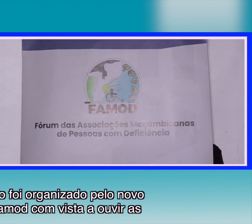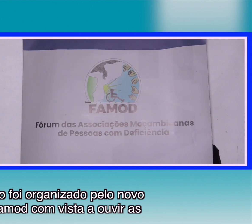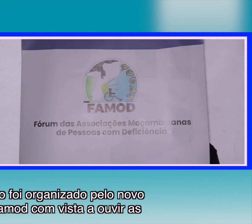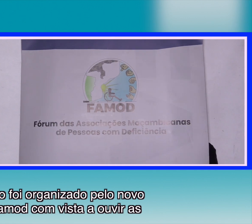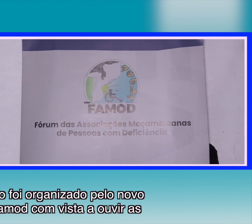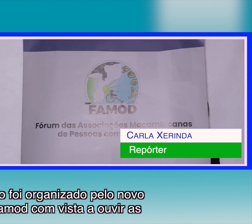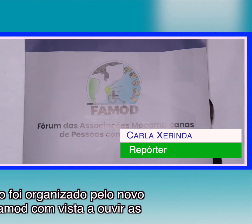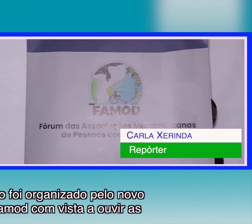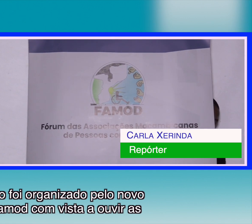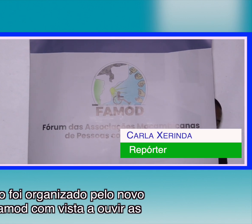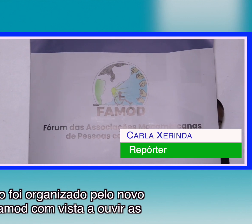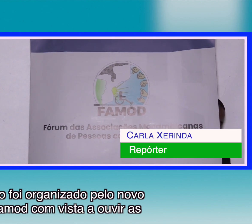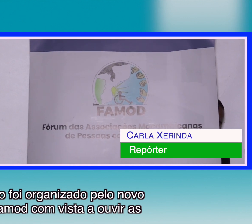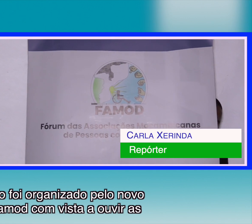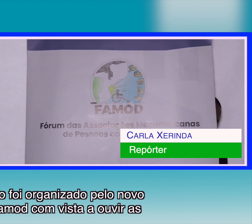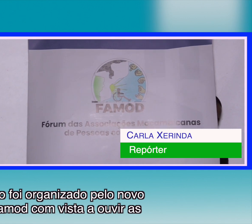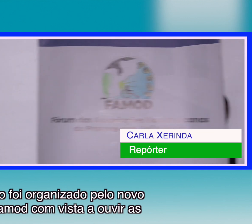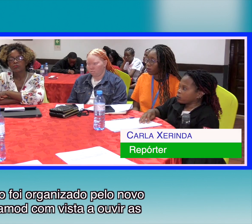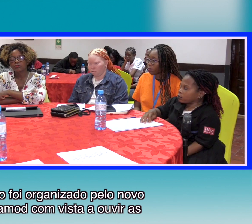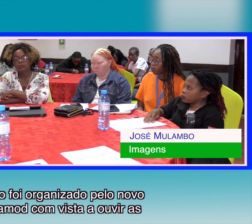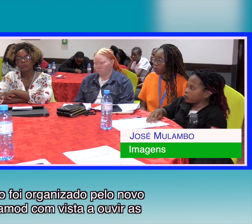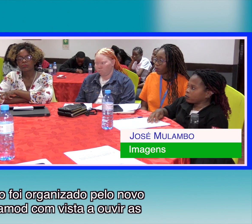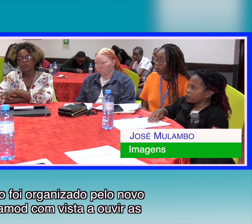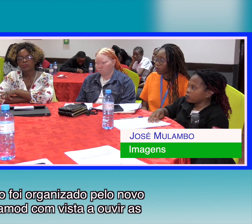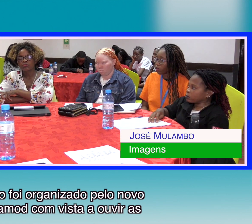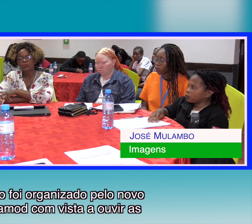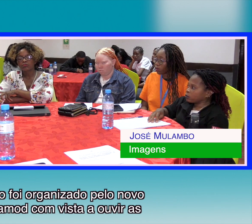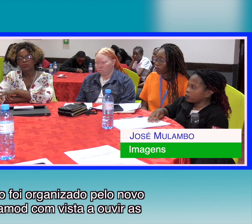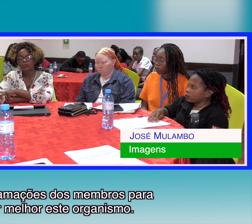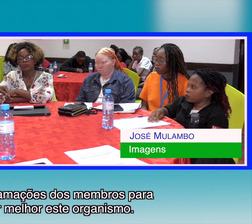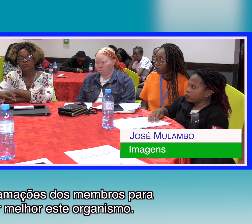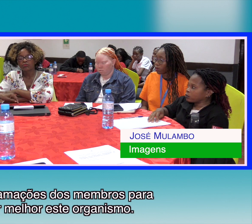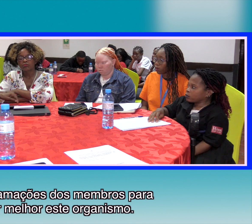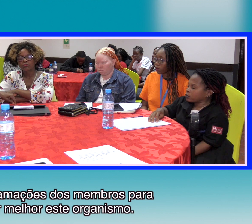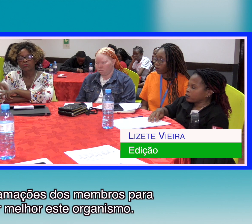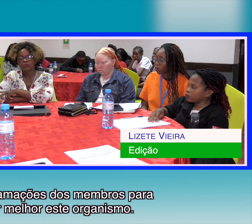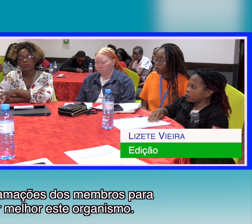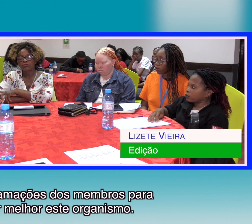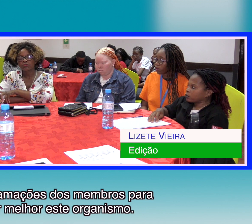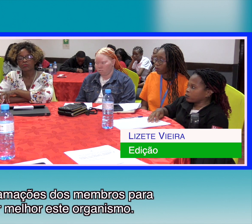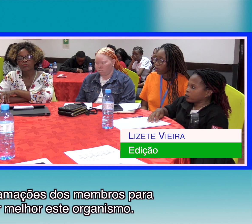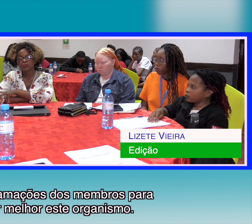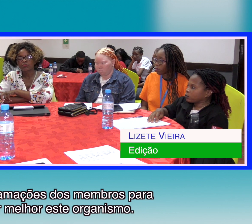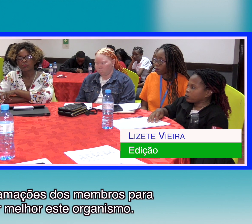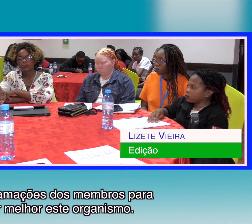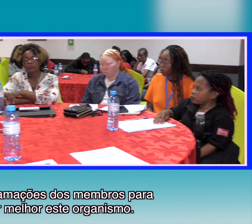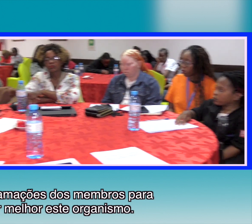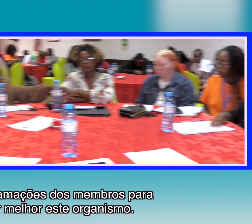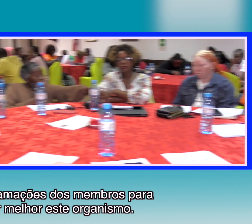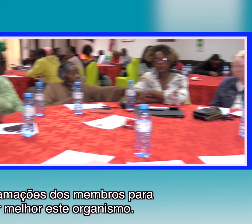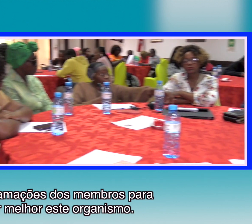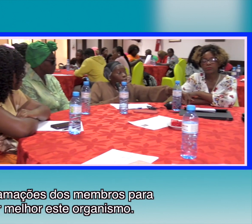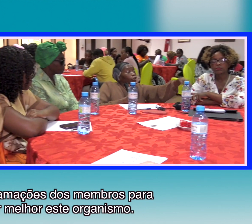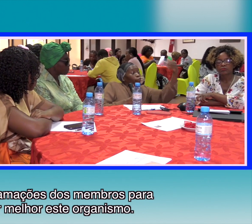pelo novo elenco do FAMOD com vista a ouvir as principais reclamações dos membros para juntos gerir melhor